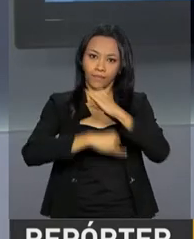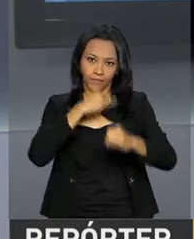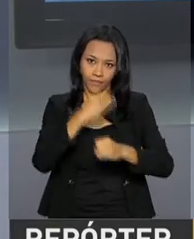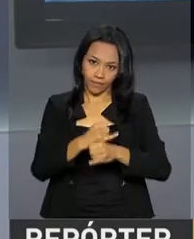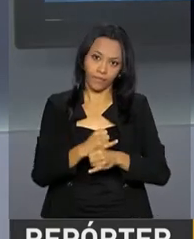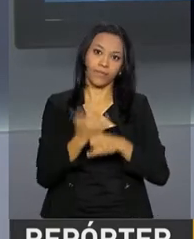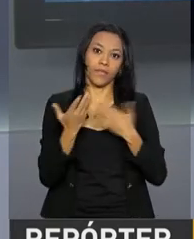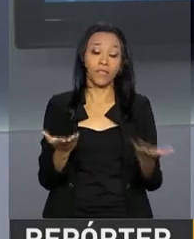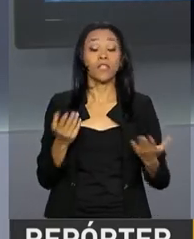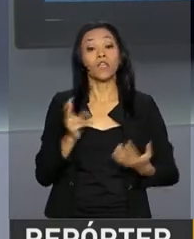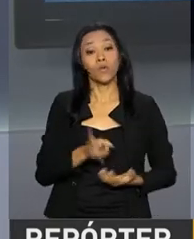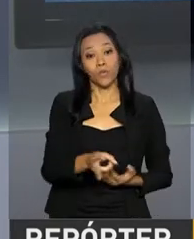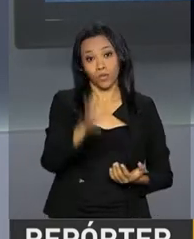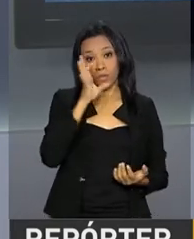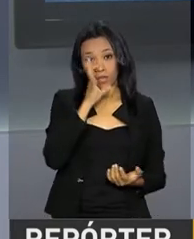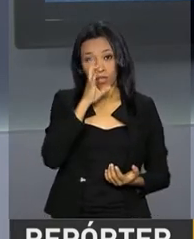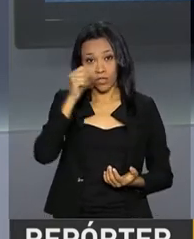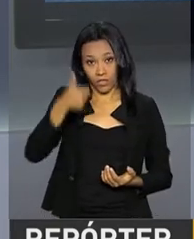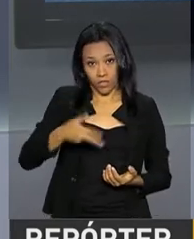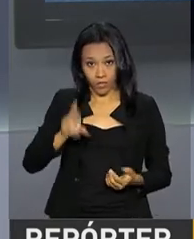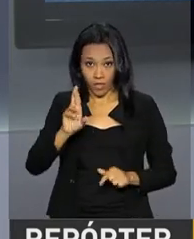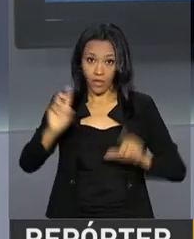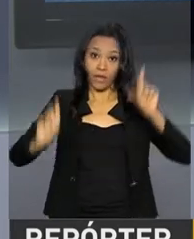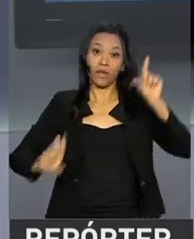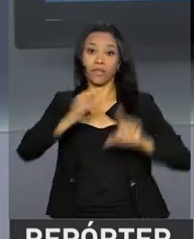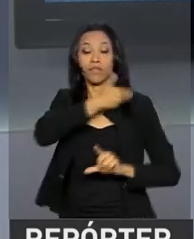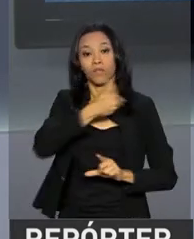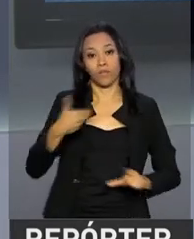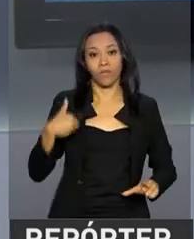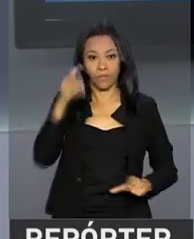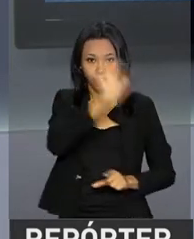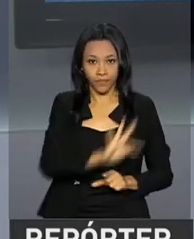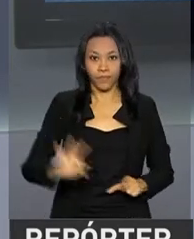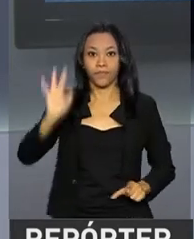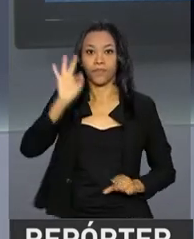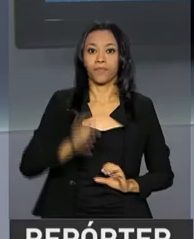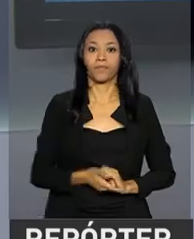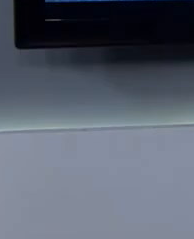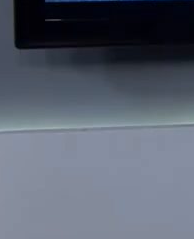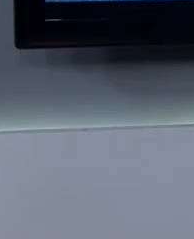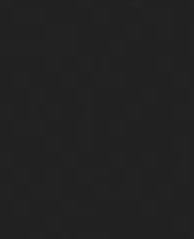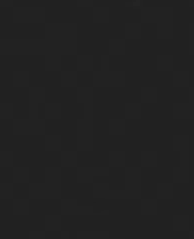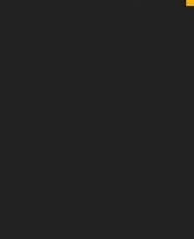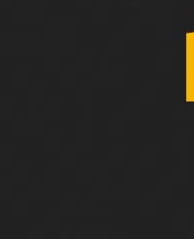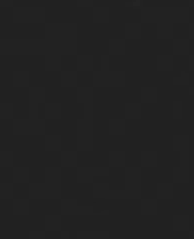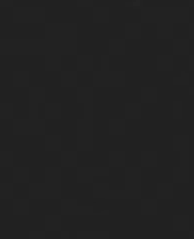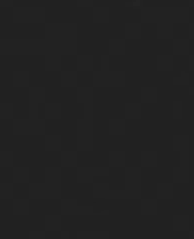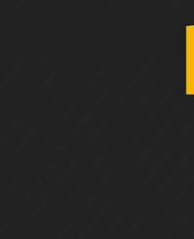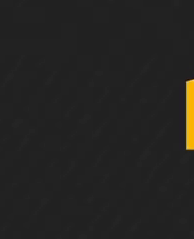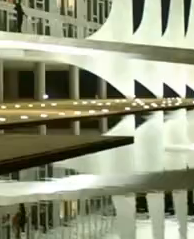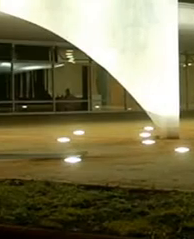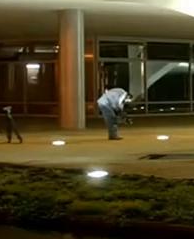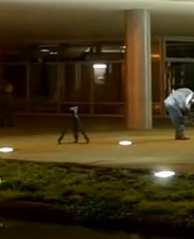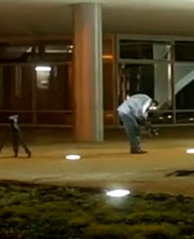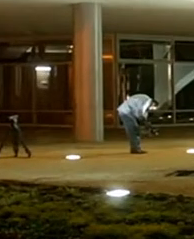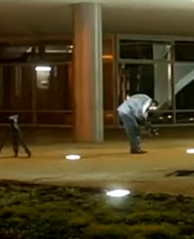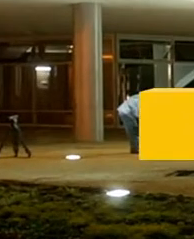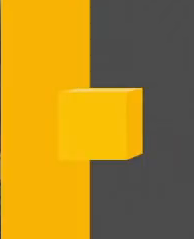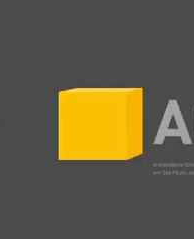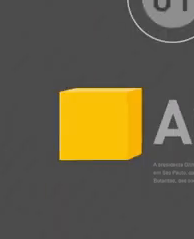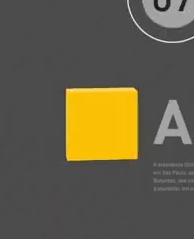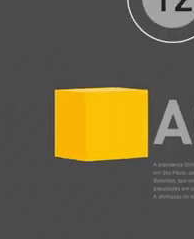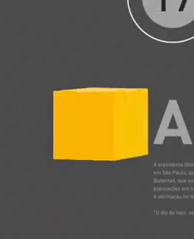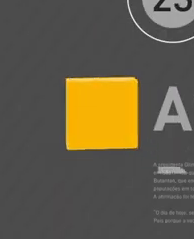da NBR na internet. Continue com a gente na NBR, a TV do Governo Federal.